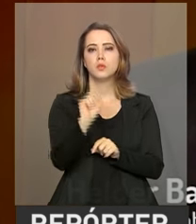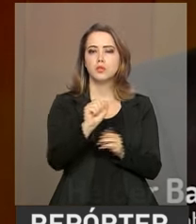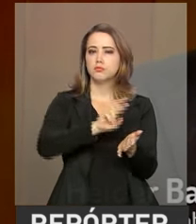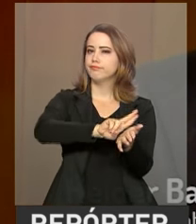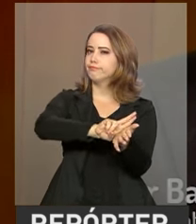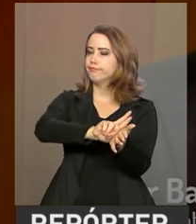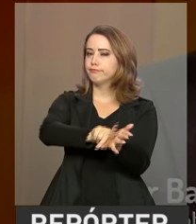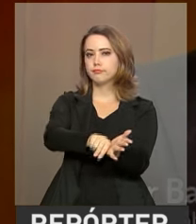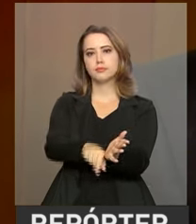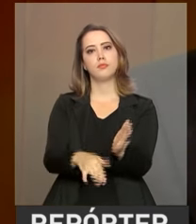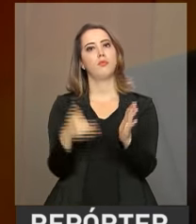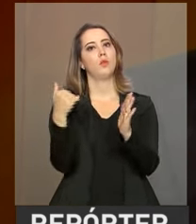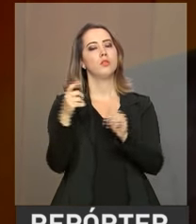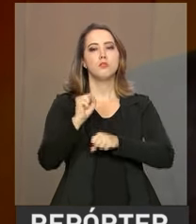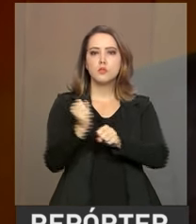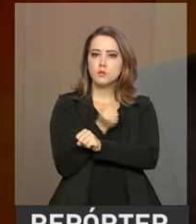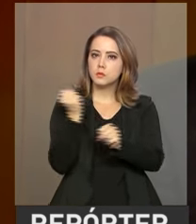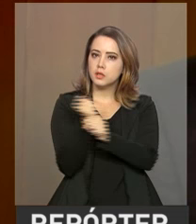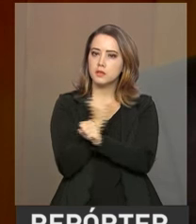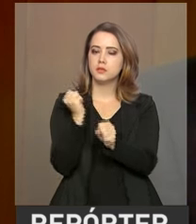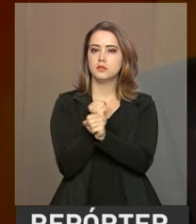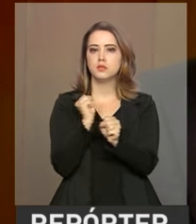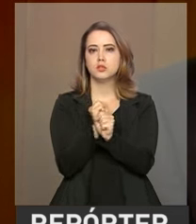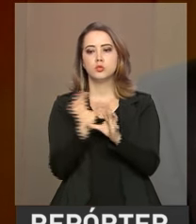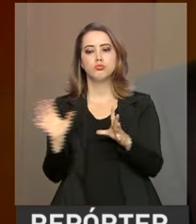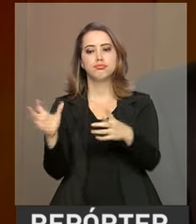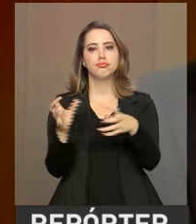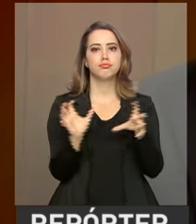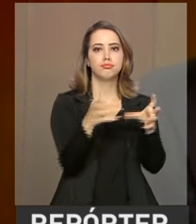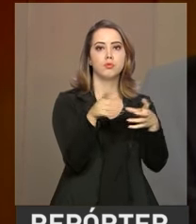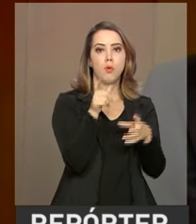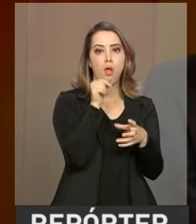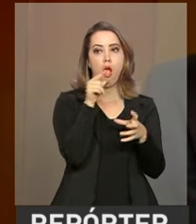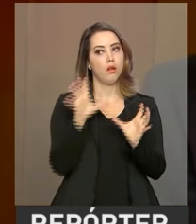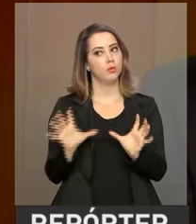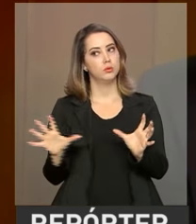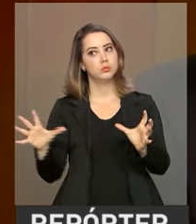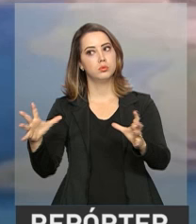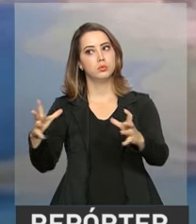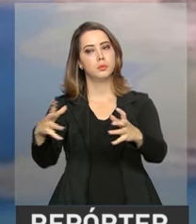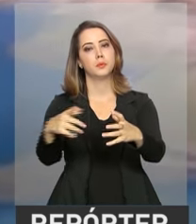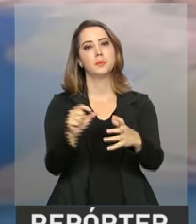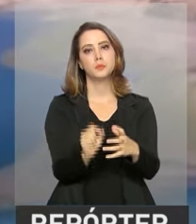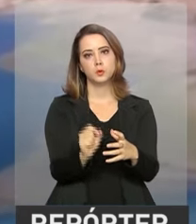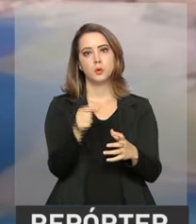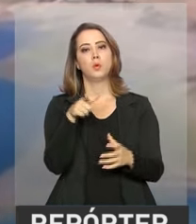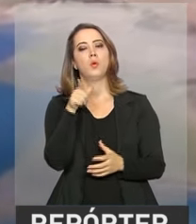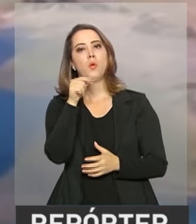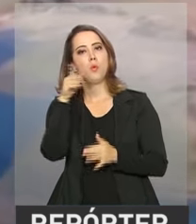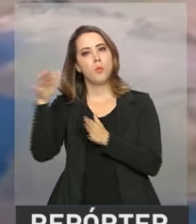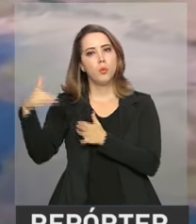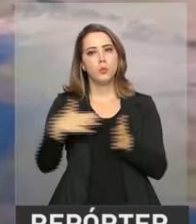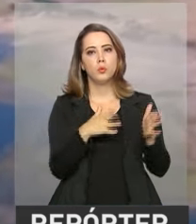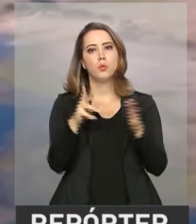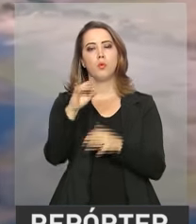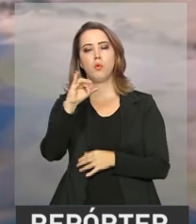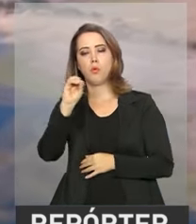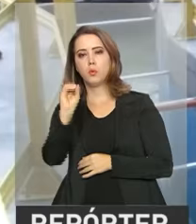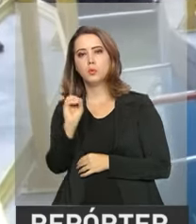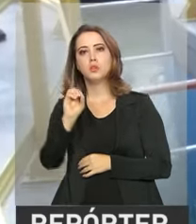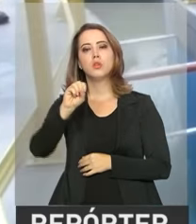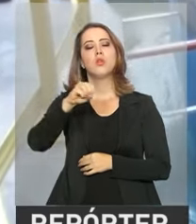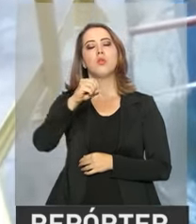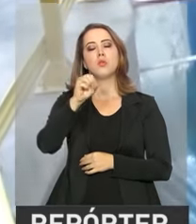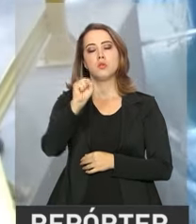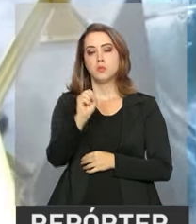demais obras estruturantes que compõem a chegada da água da transposição do Rio São Francisco, dialogando com os